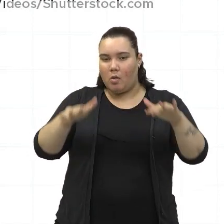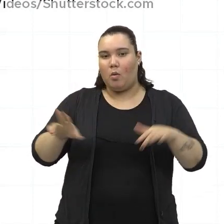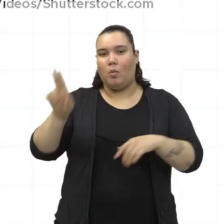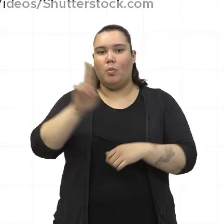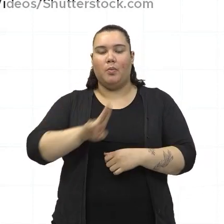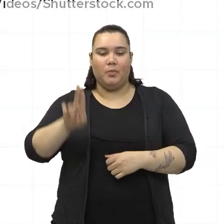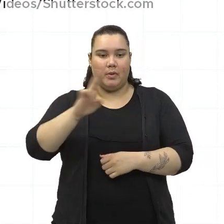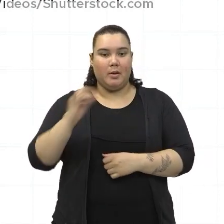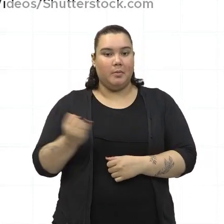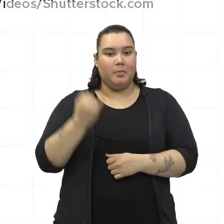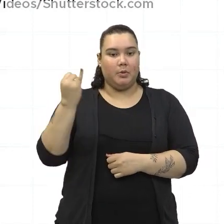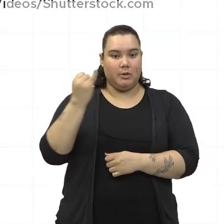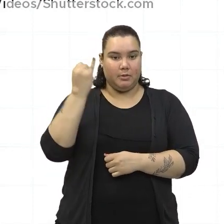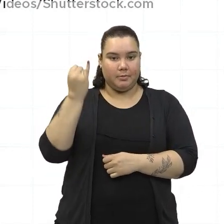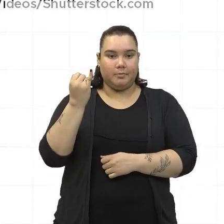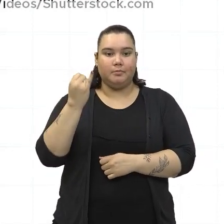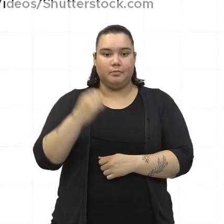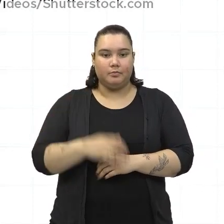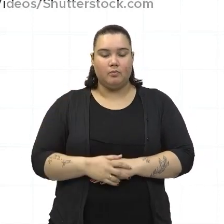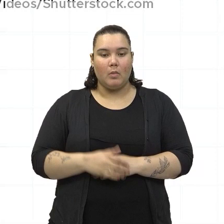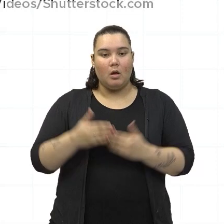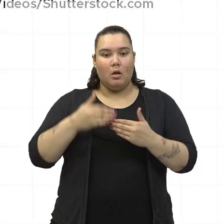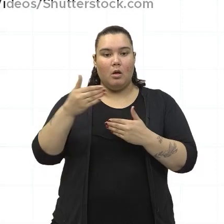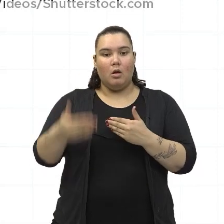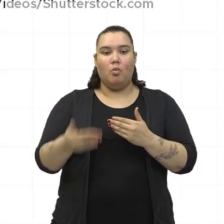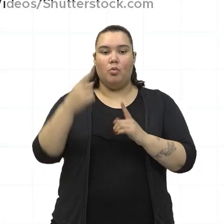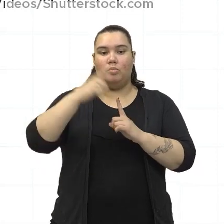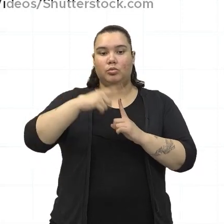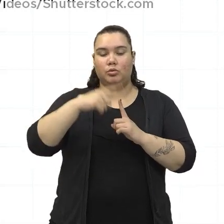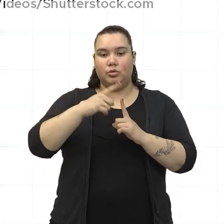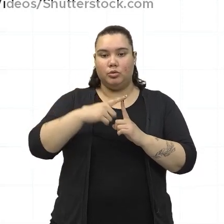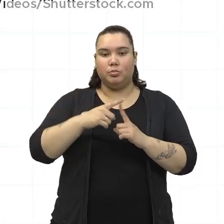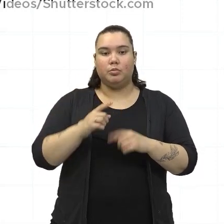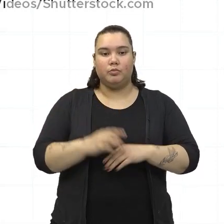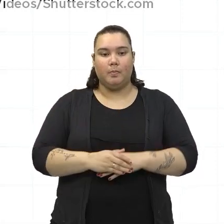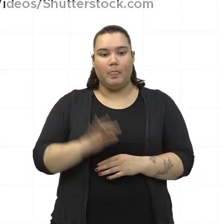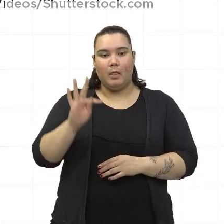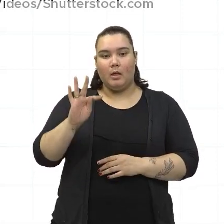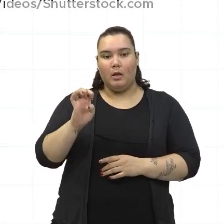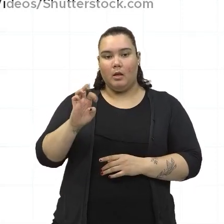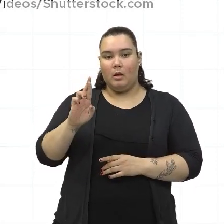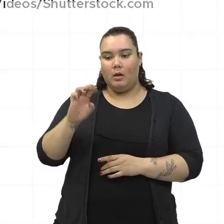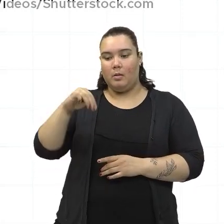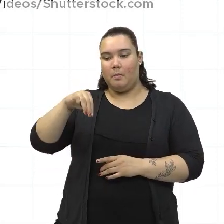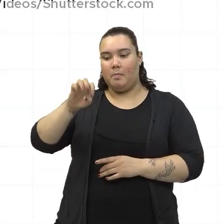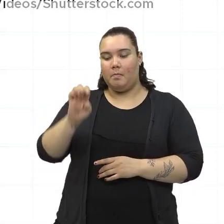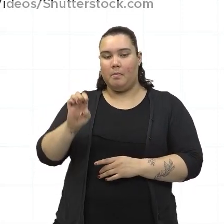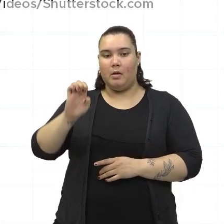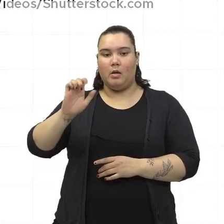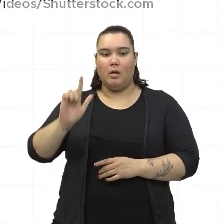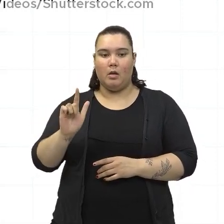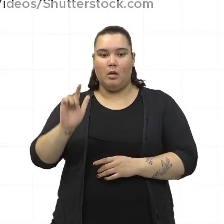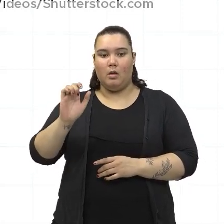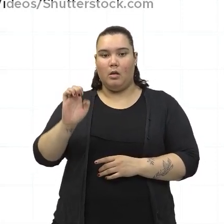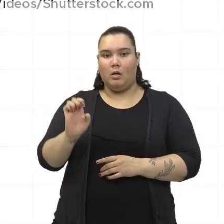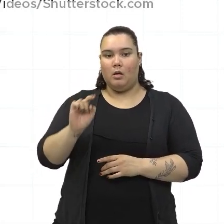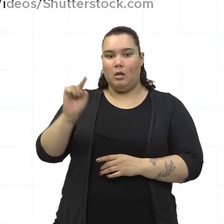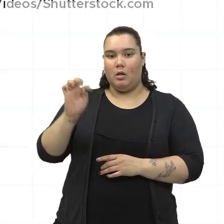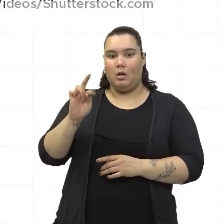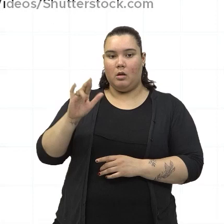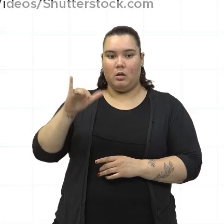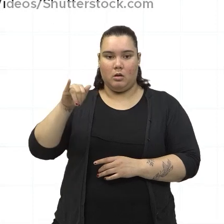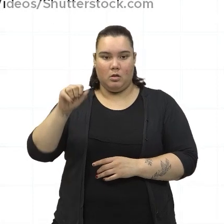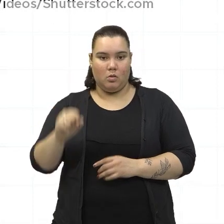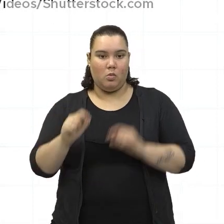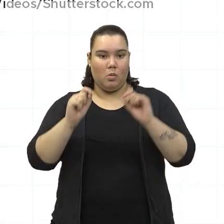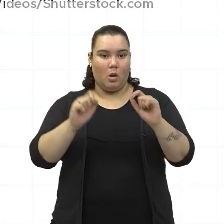utilizado ali esse tipo de energia. Em seguida, vem as usinas termoelétricas, cuja energia é provida pela queima